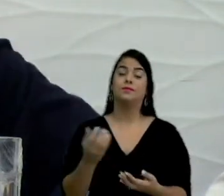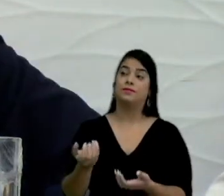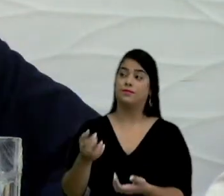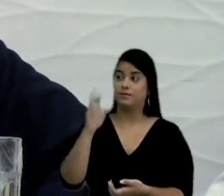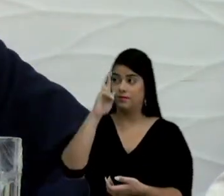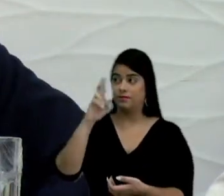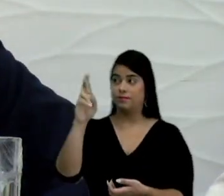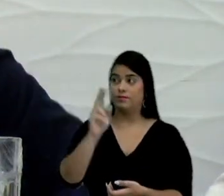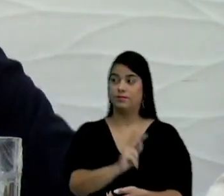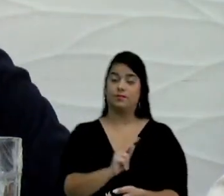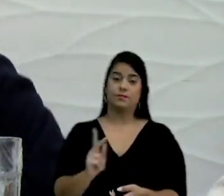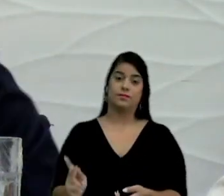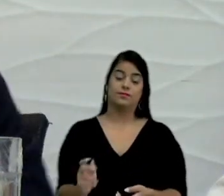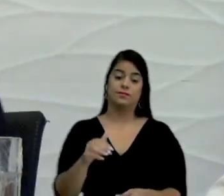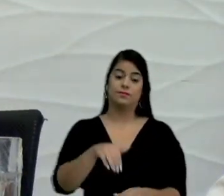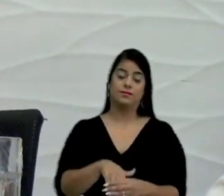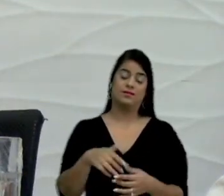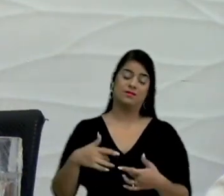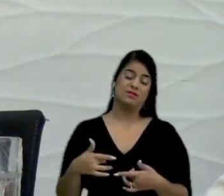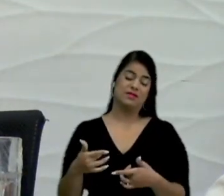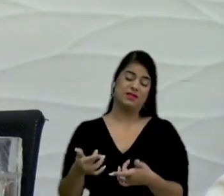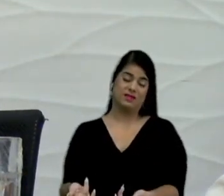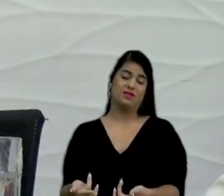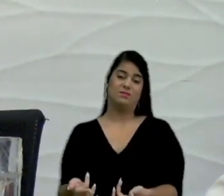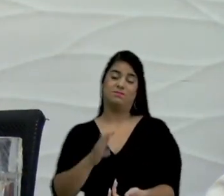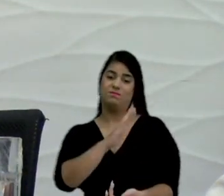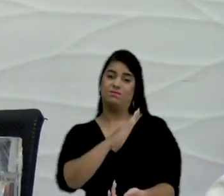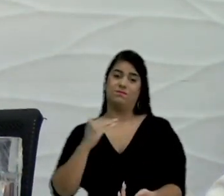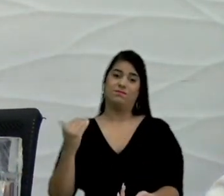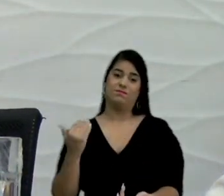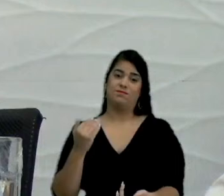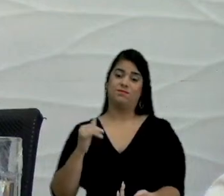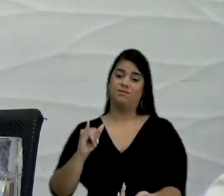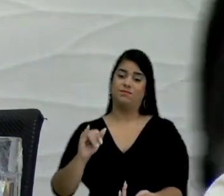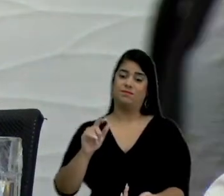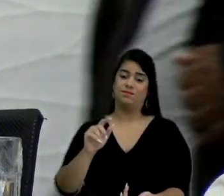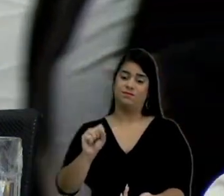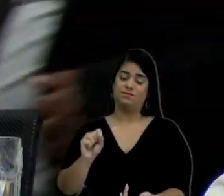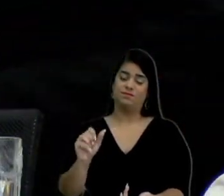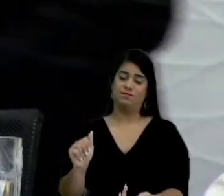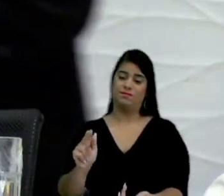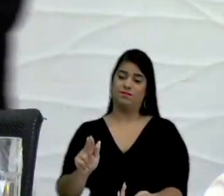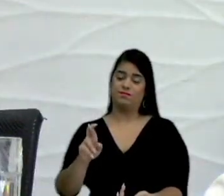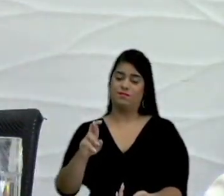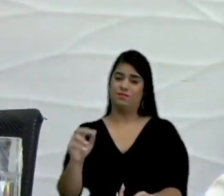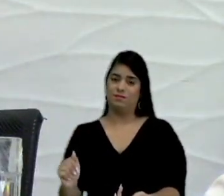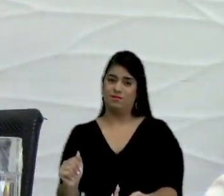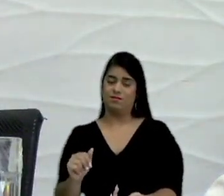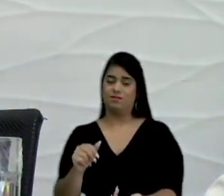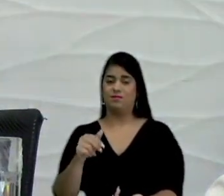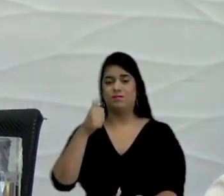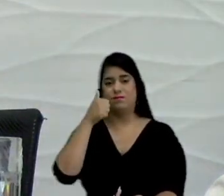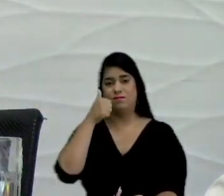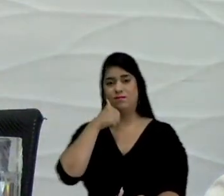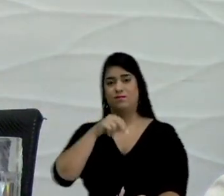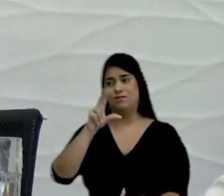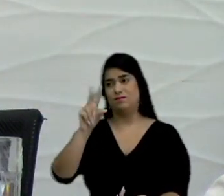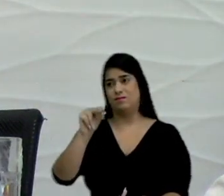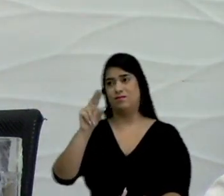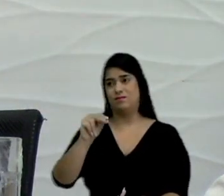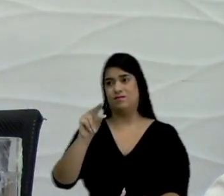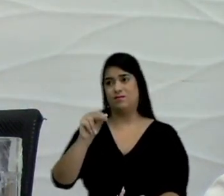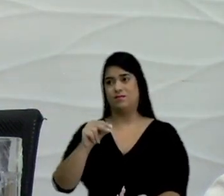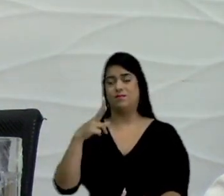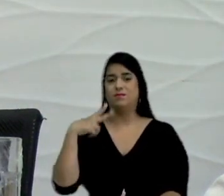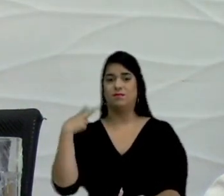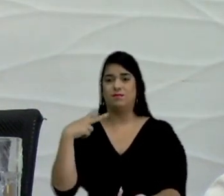presidente deixar aqui também meu voto de pesar pelo falecimento de Dona Isaura Araújo que é vó do vereador Jor